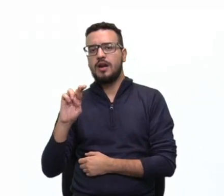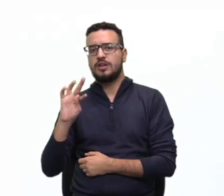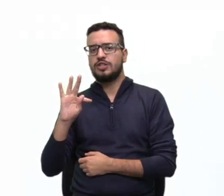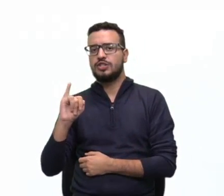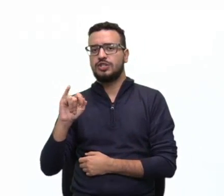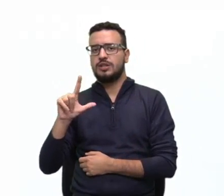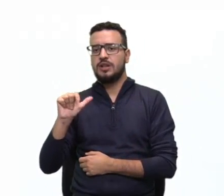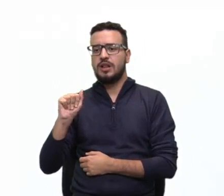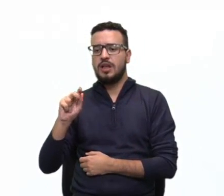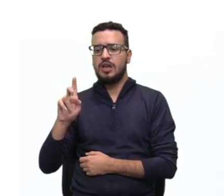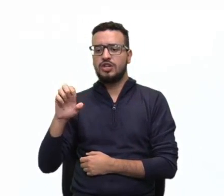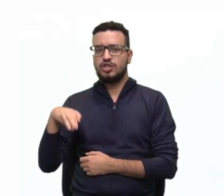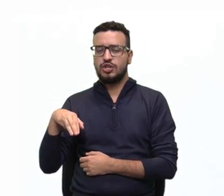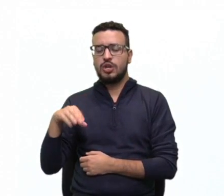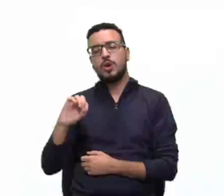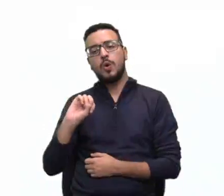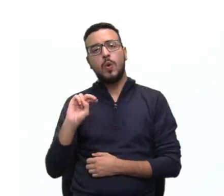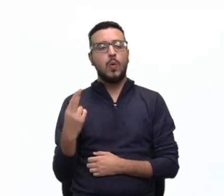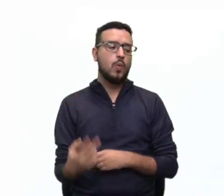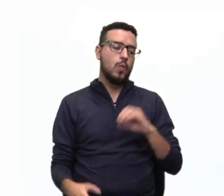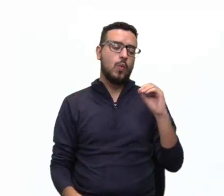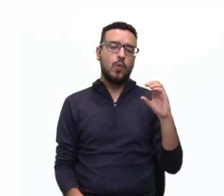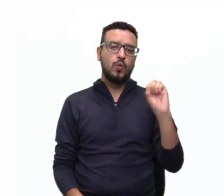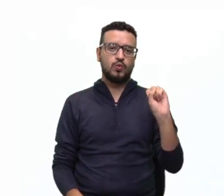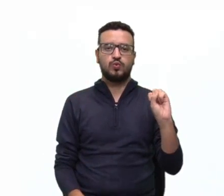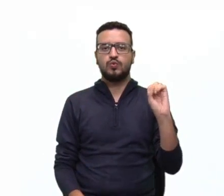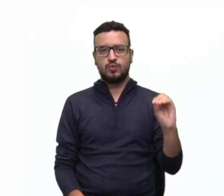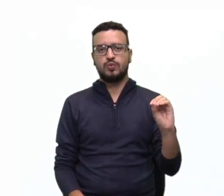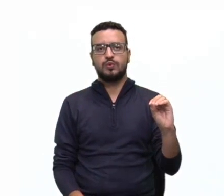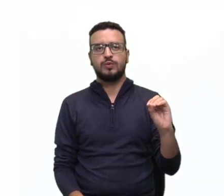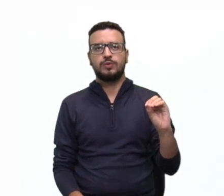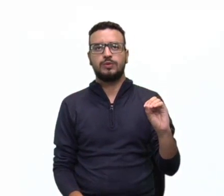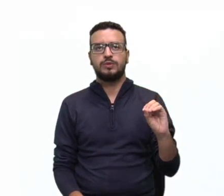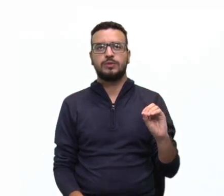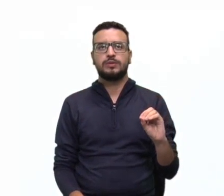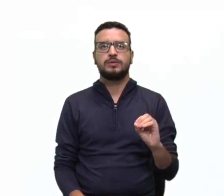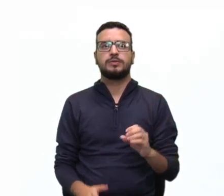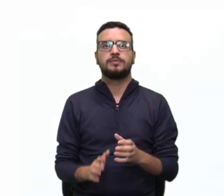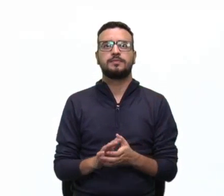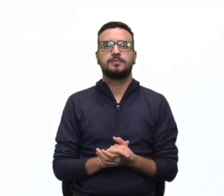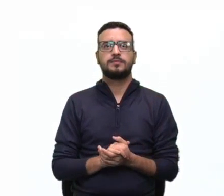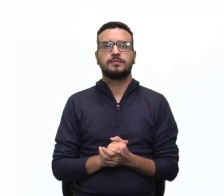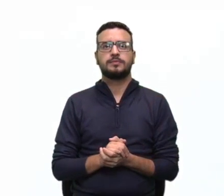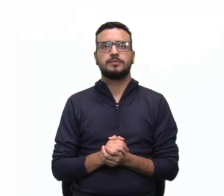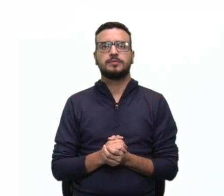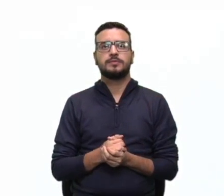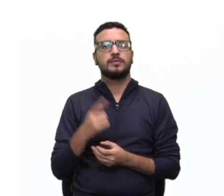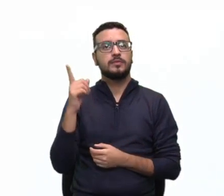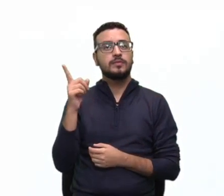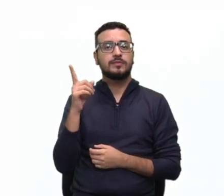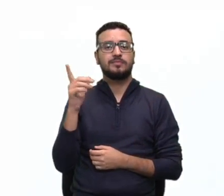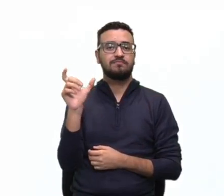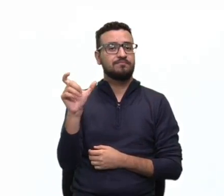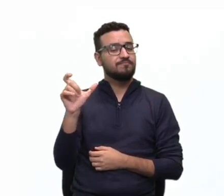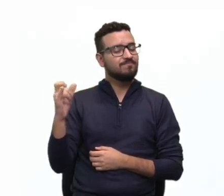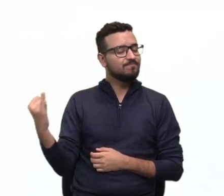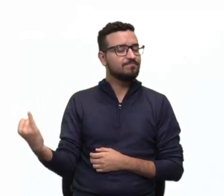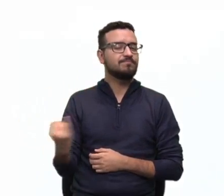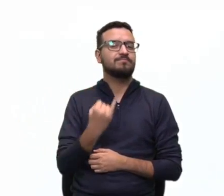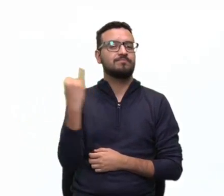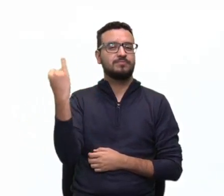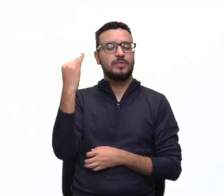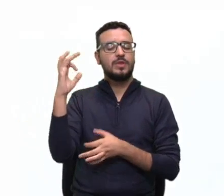Gente, não tem como você pensar em articulação sem pensar nessa palavra aqui, união,